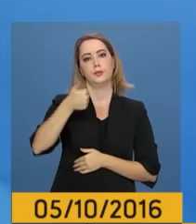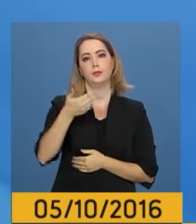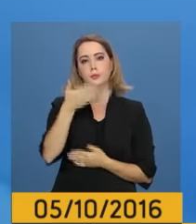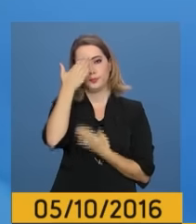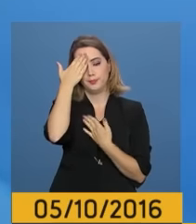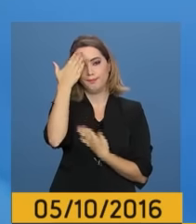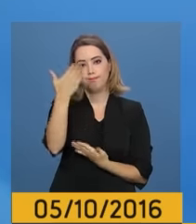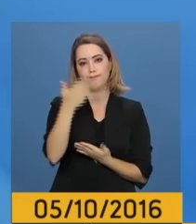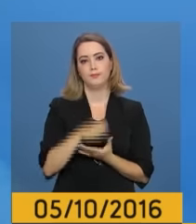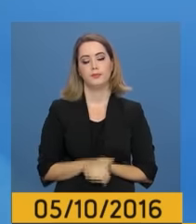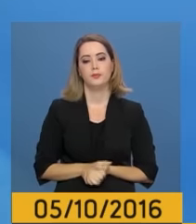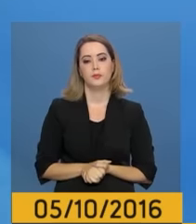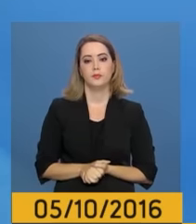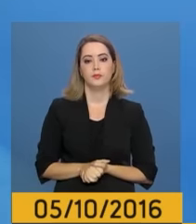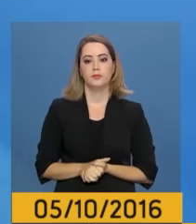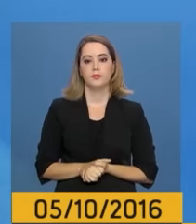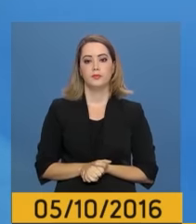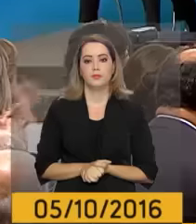obrigada.